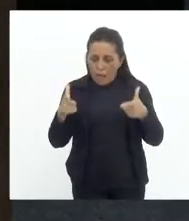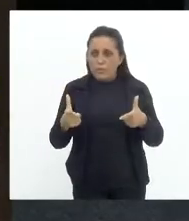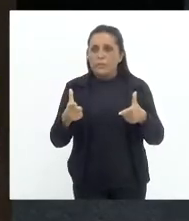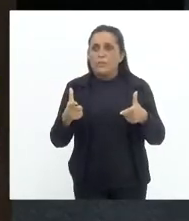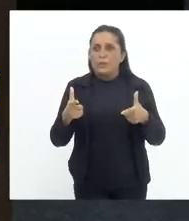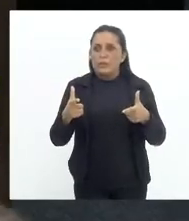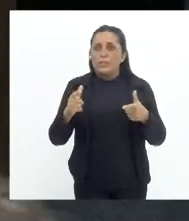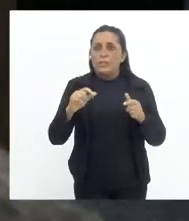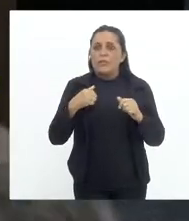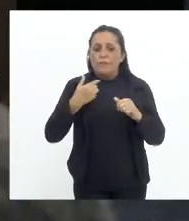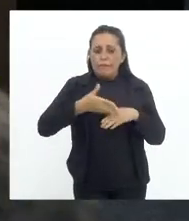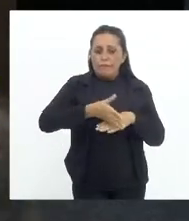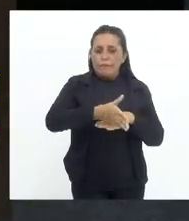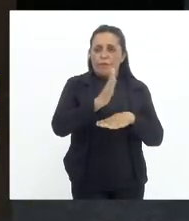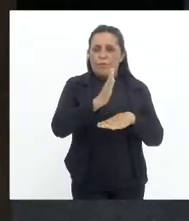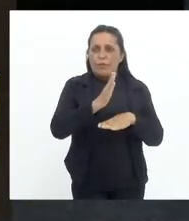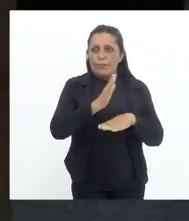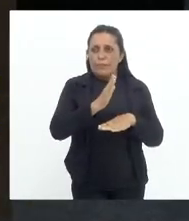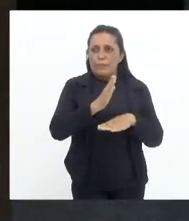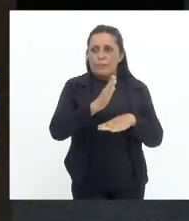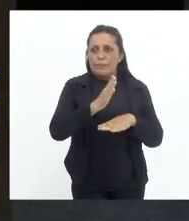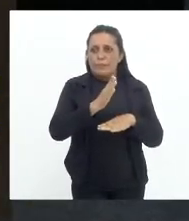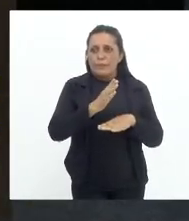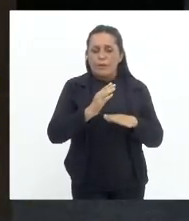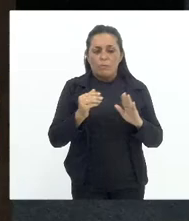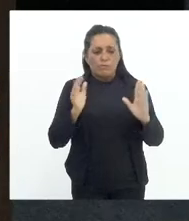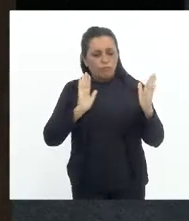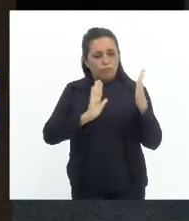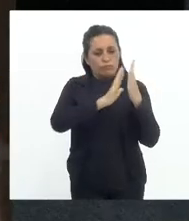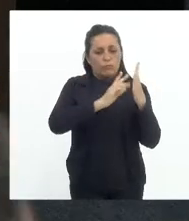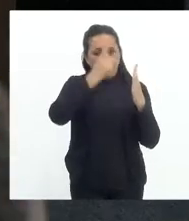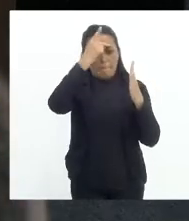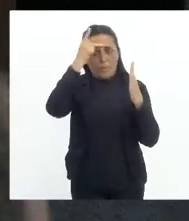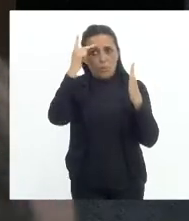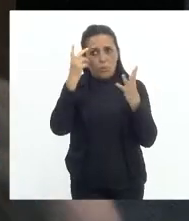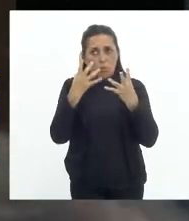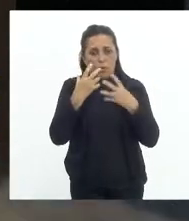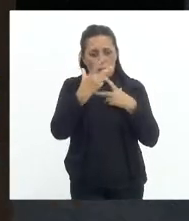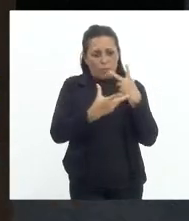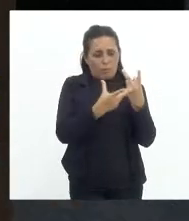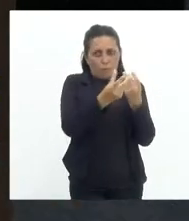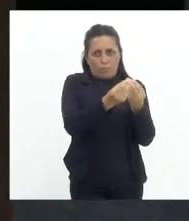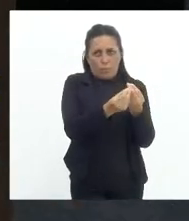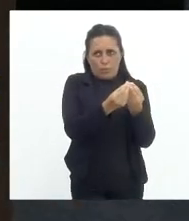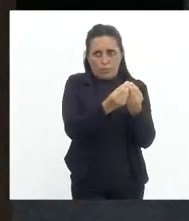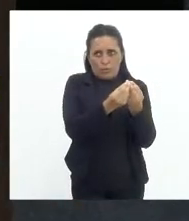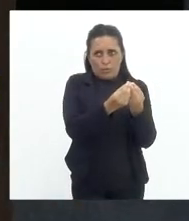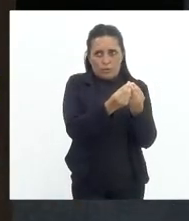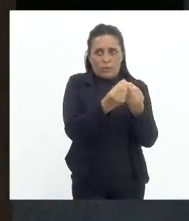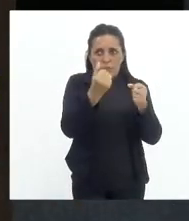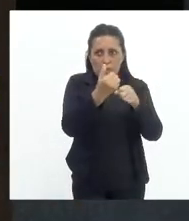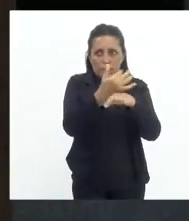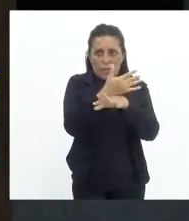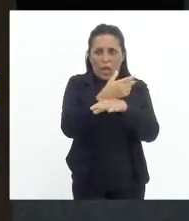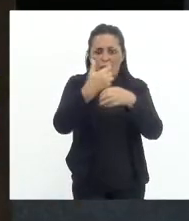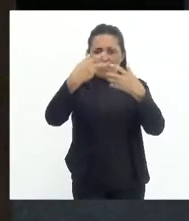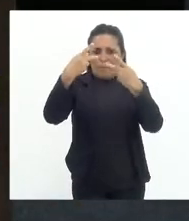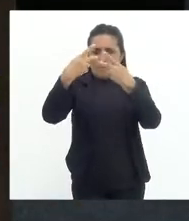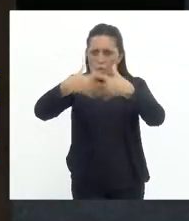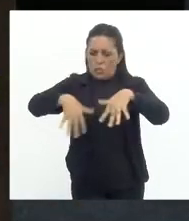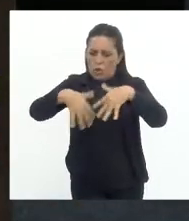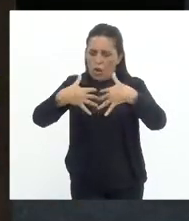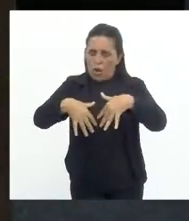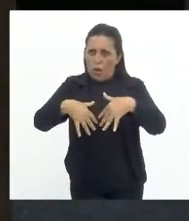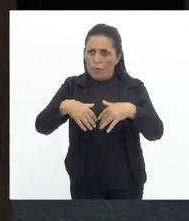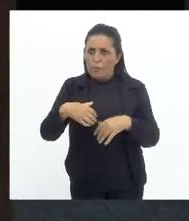foi até o a pessoa que receberia o prêmio na cidade de Petrópolis